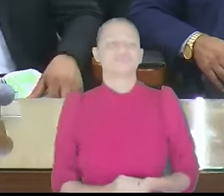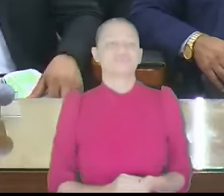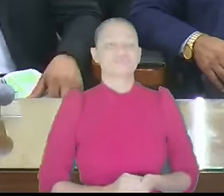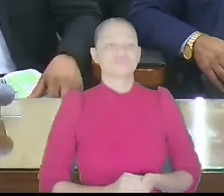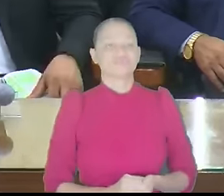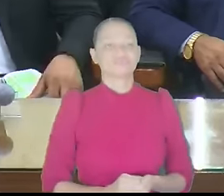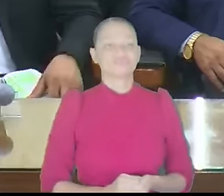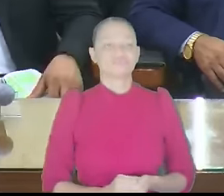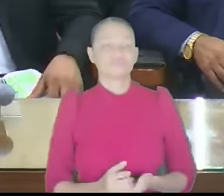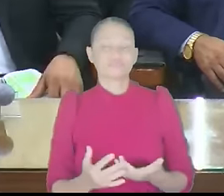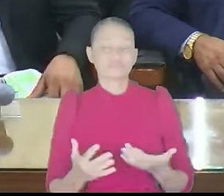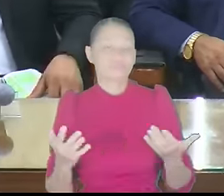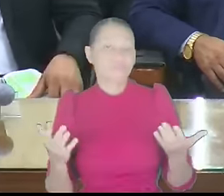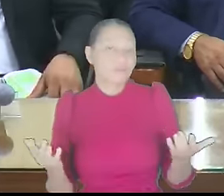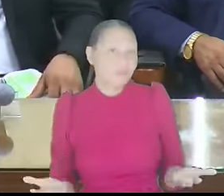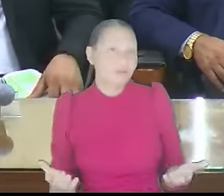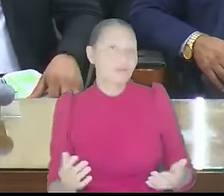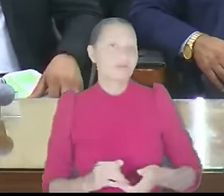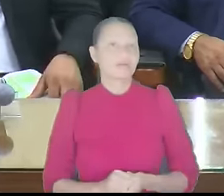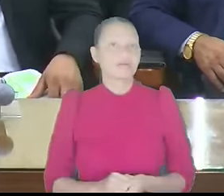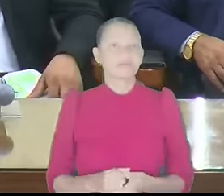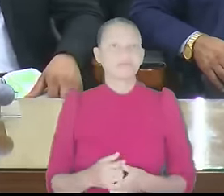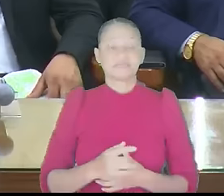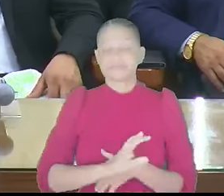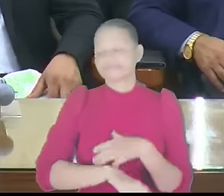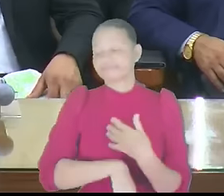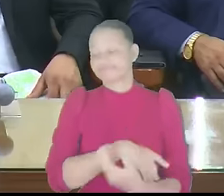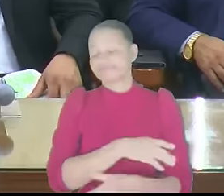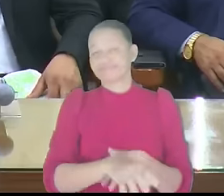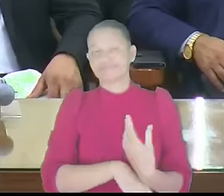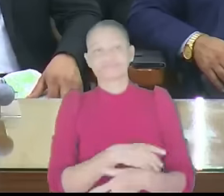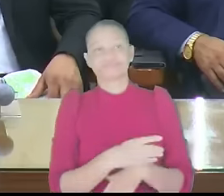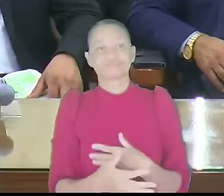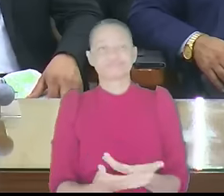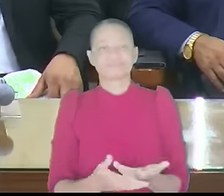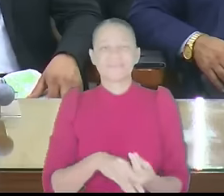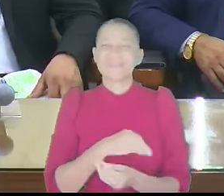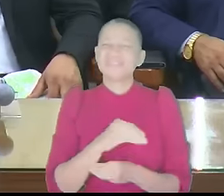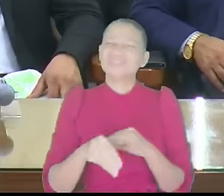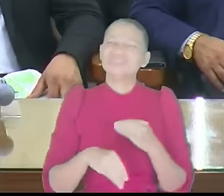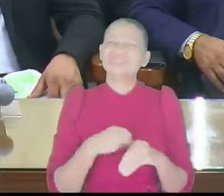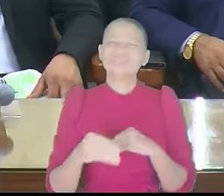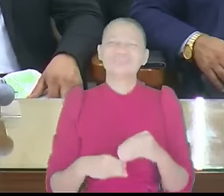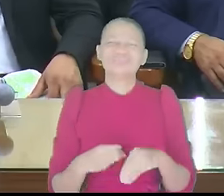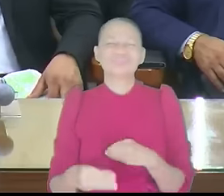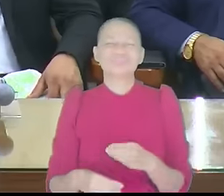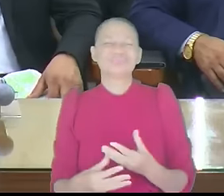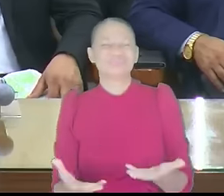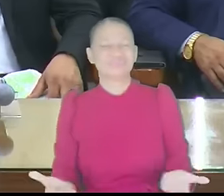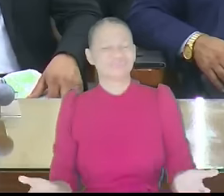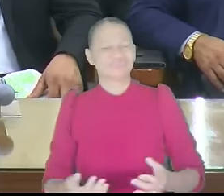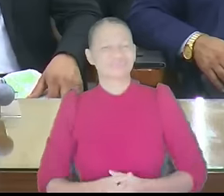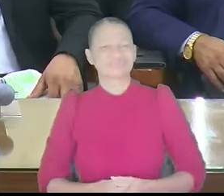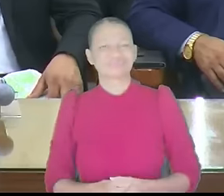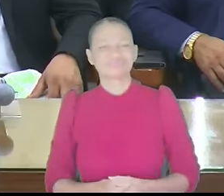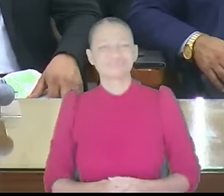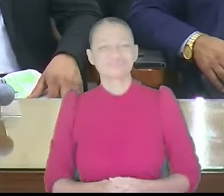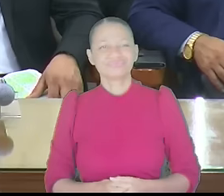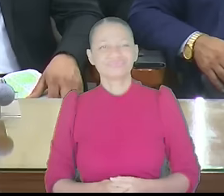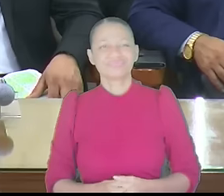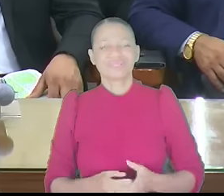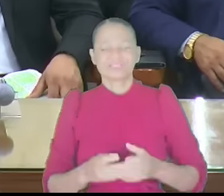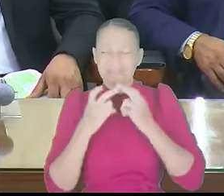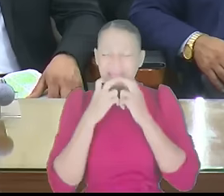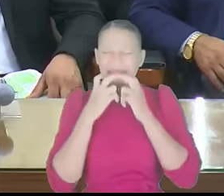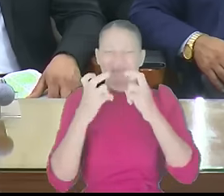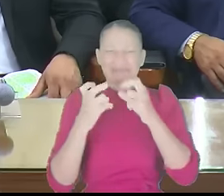conversando, leseira, um sangangu, uma mistura. só gritando no